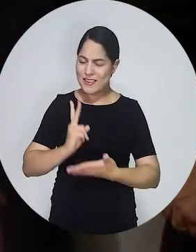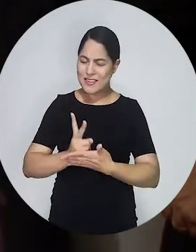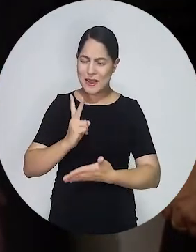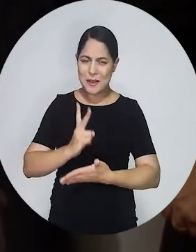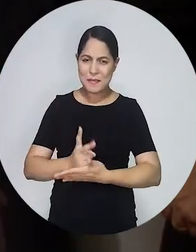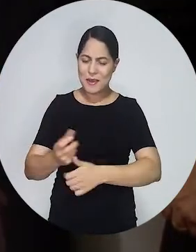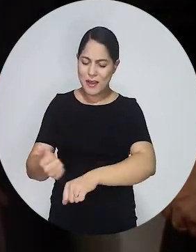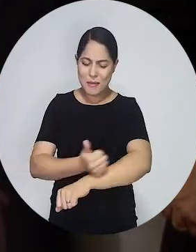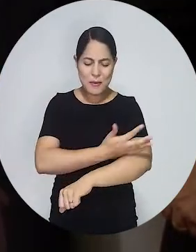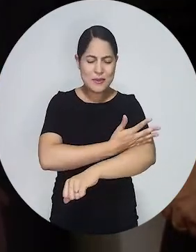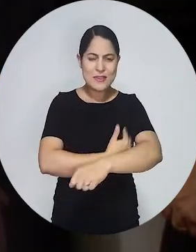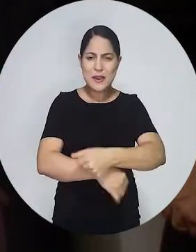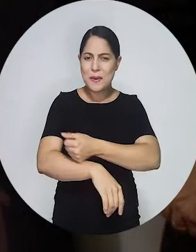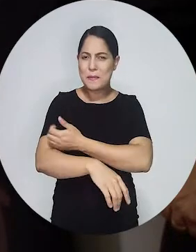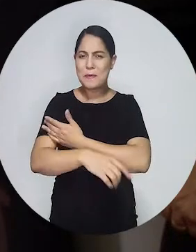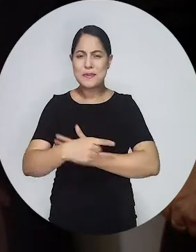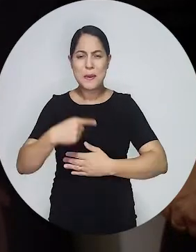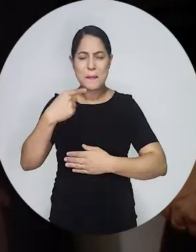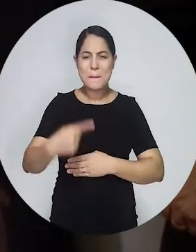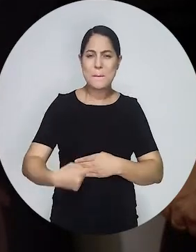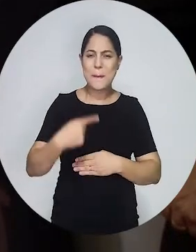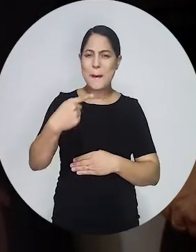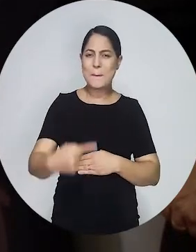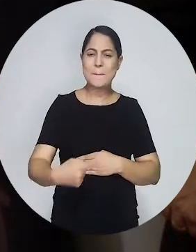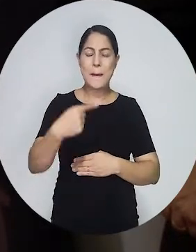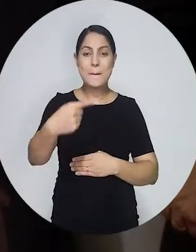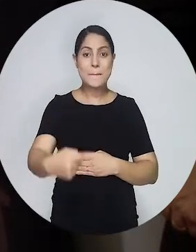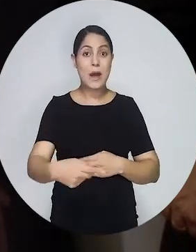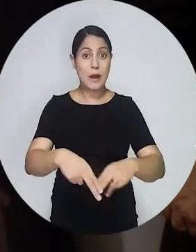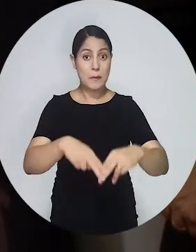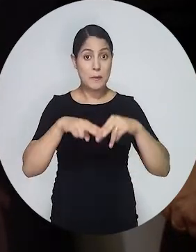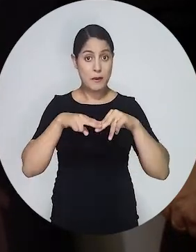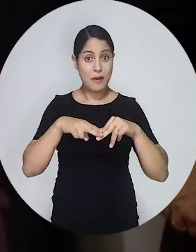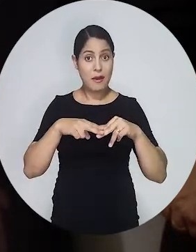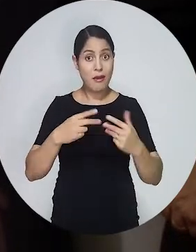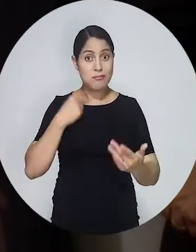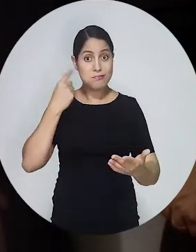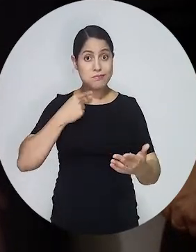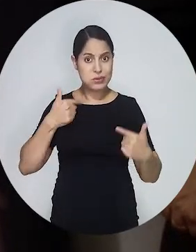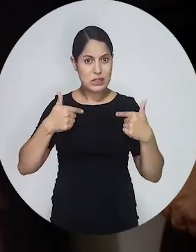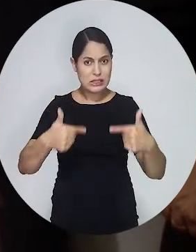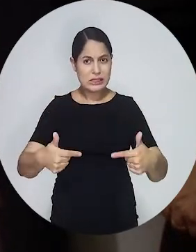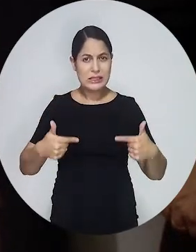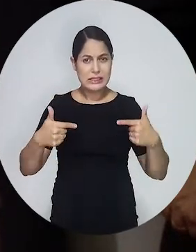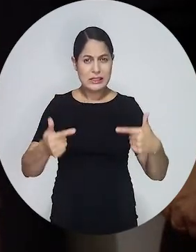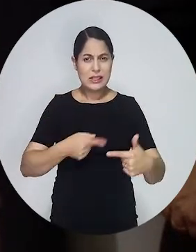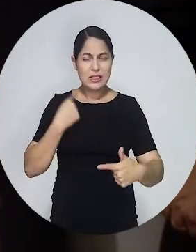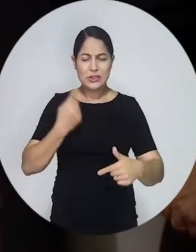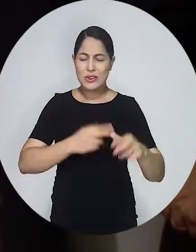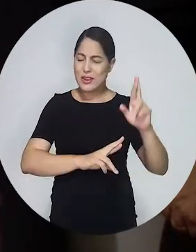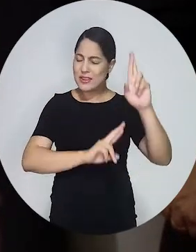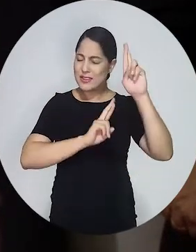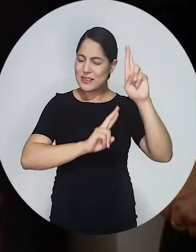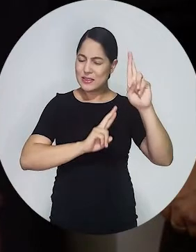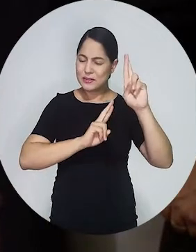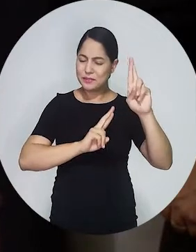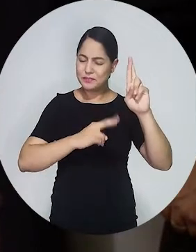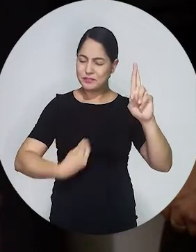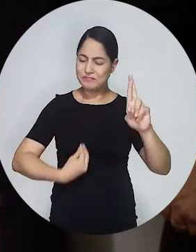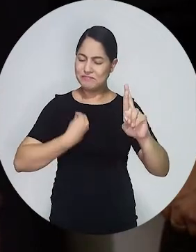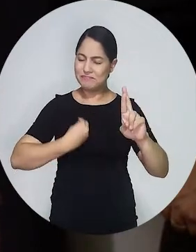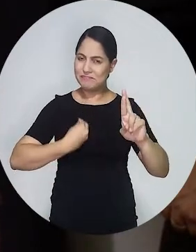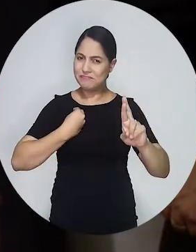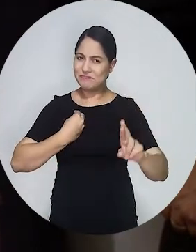assim, uma emoção atrás da outra. Lutar pela advocacia é batalhar pela esperança. A cada prerrogativa